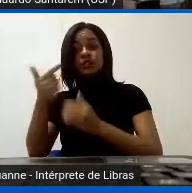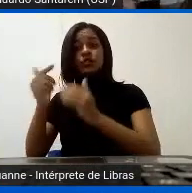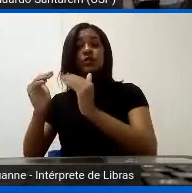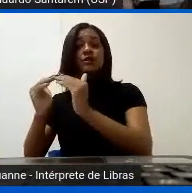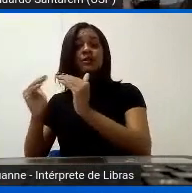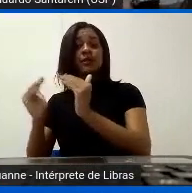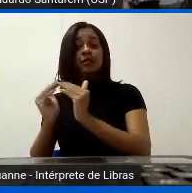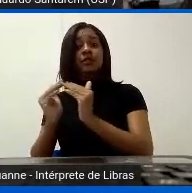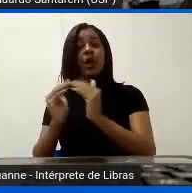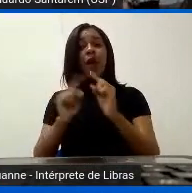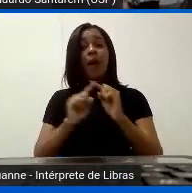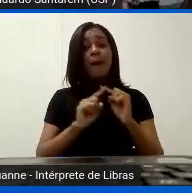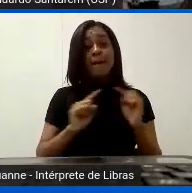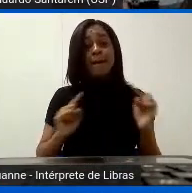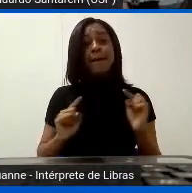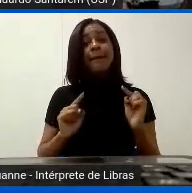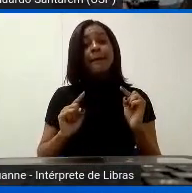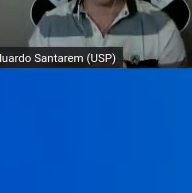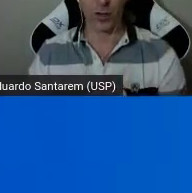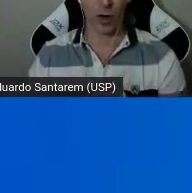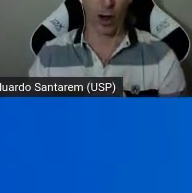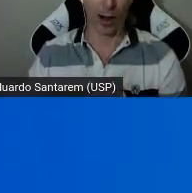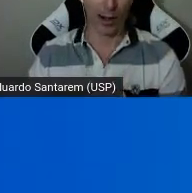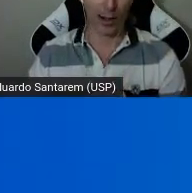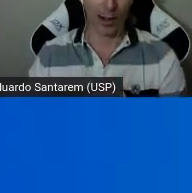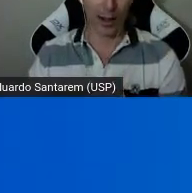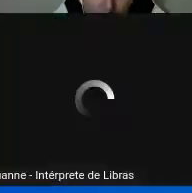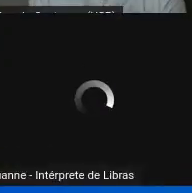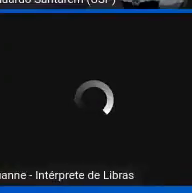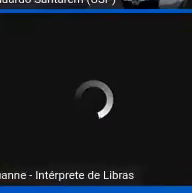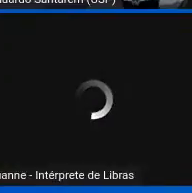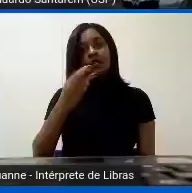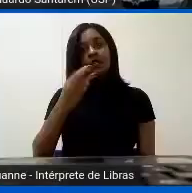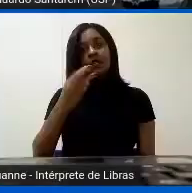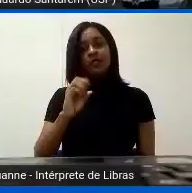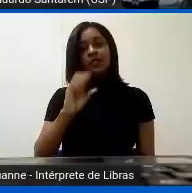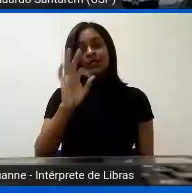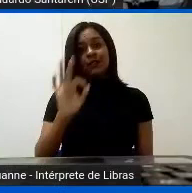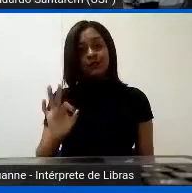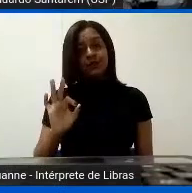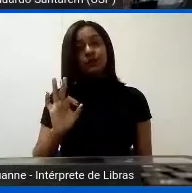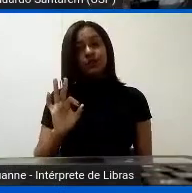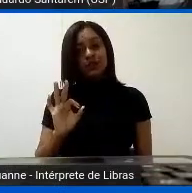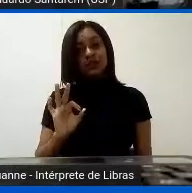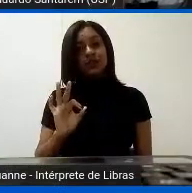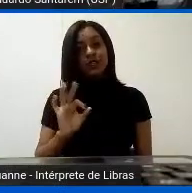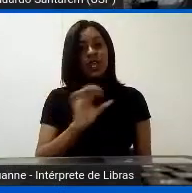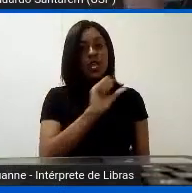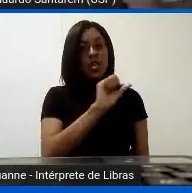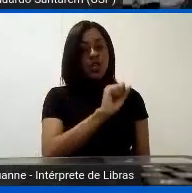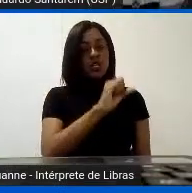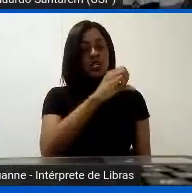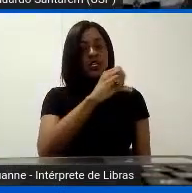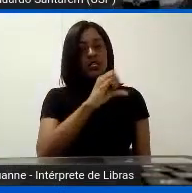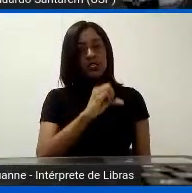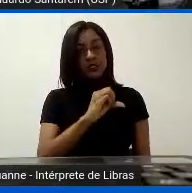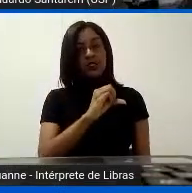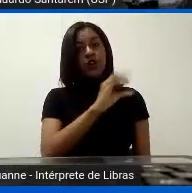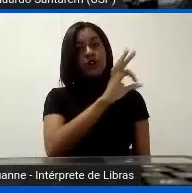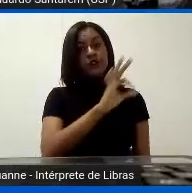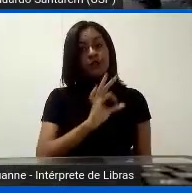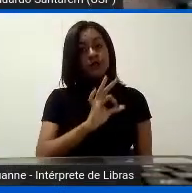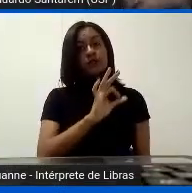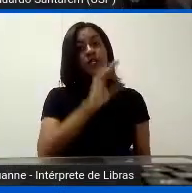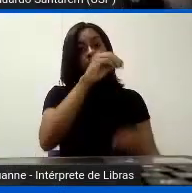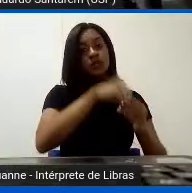as crianças já dizem que 30% delas de acesso à internet na escola e que 89% ter acesso dentro